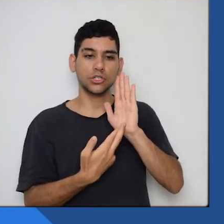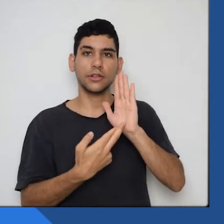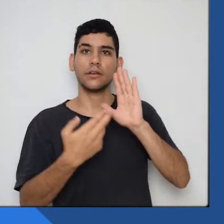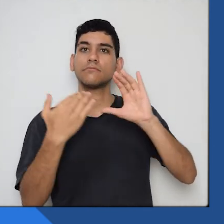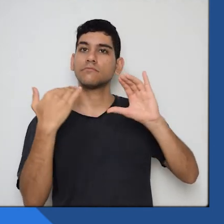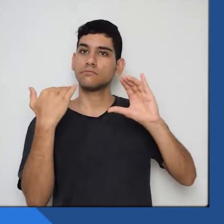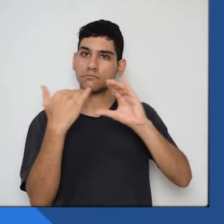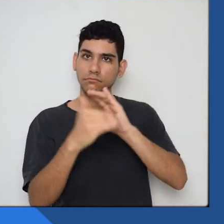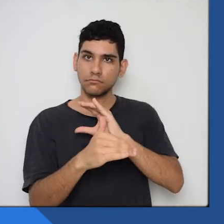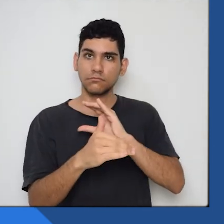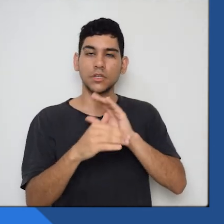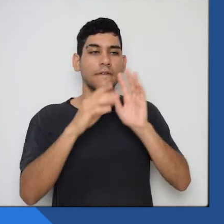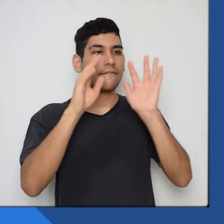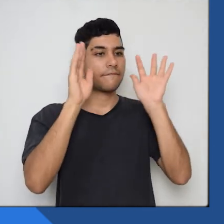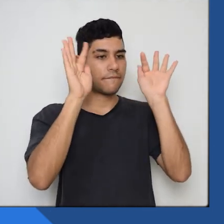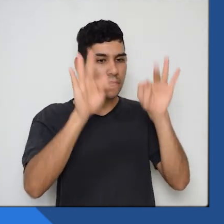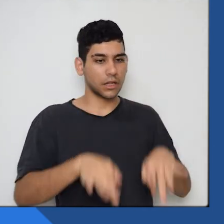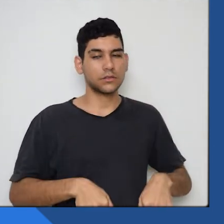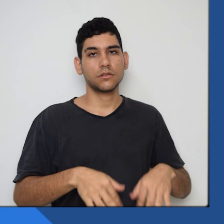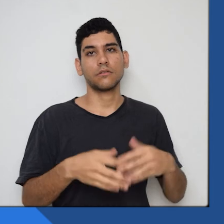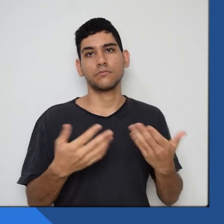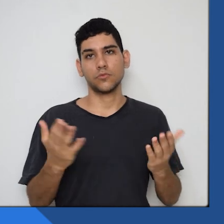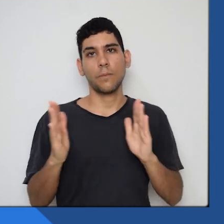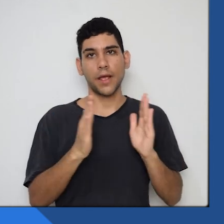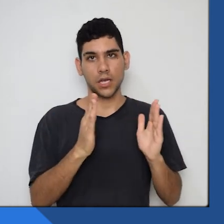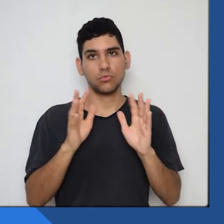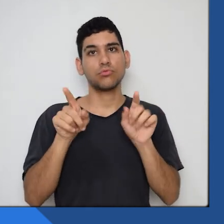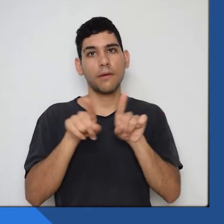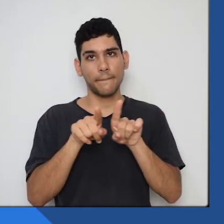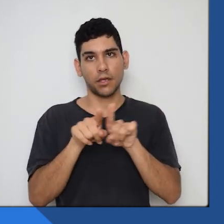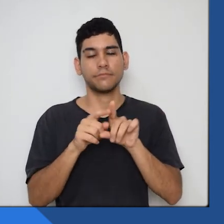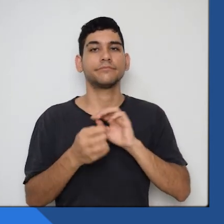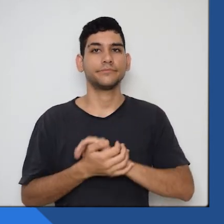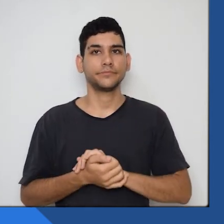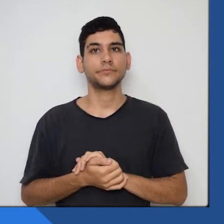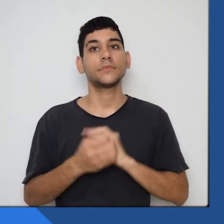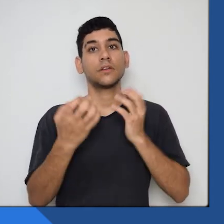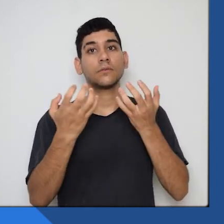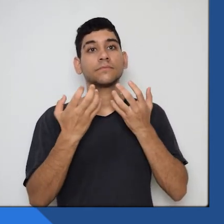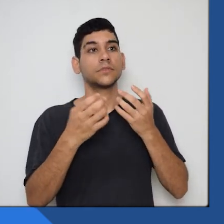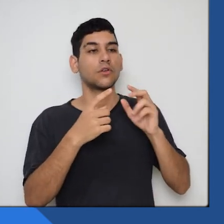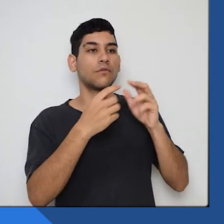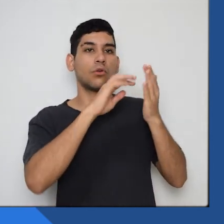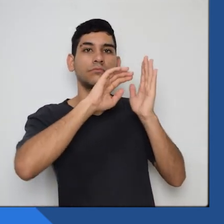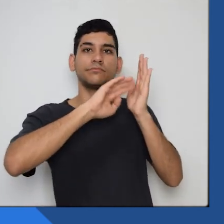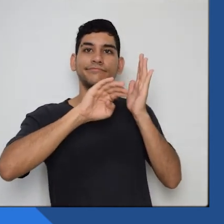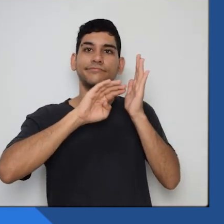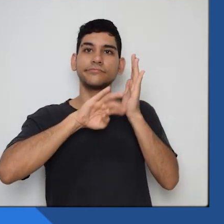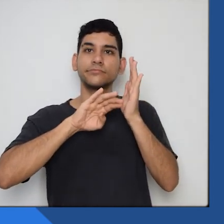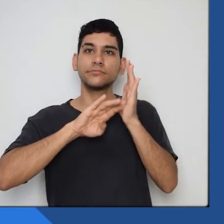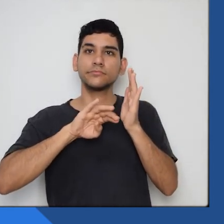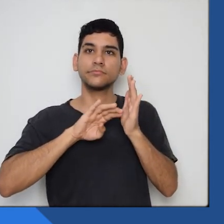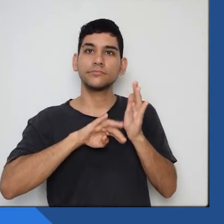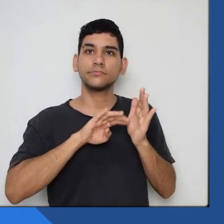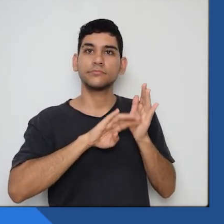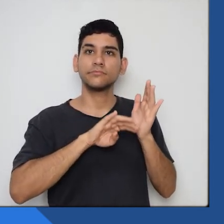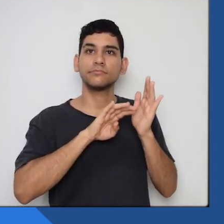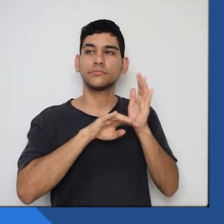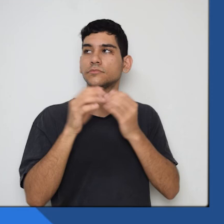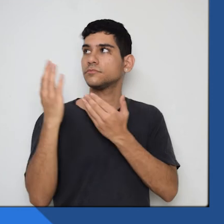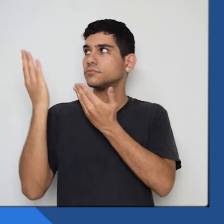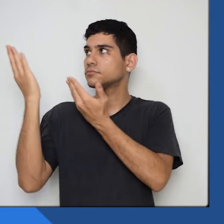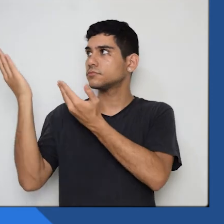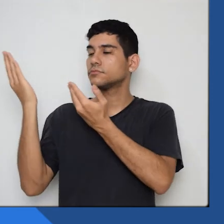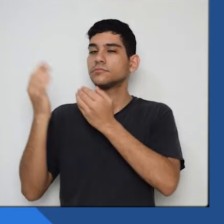depois que o questionário estiver totalmente encerrado. Então, o que eu faço? Eu venho aqui e vou